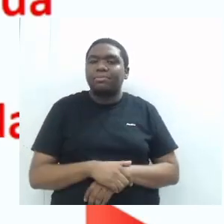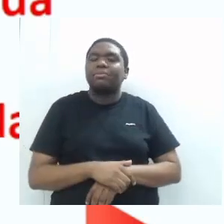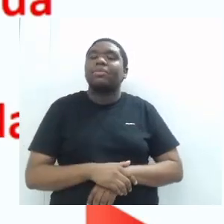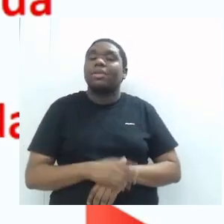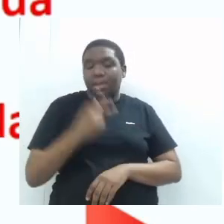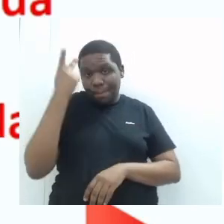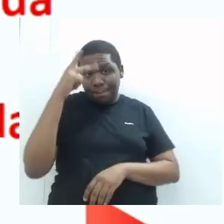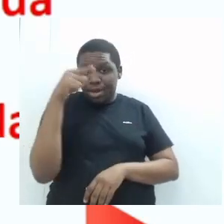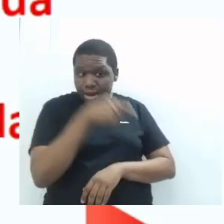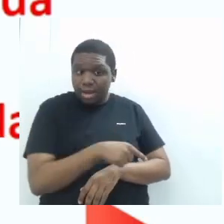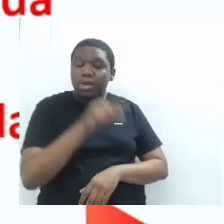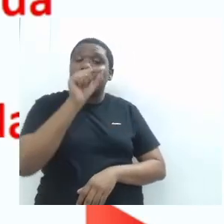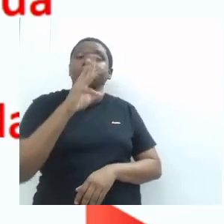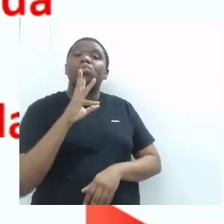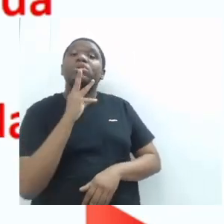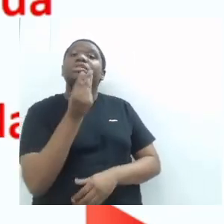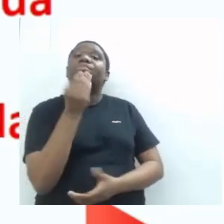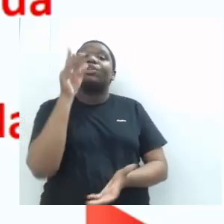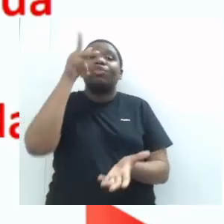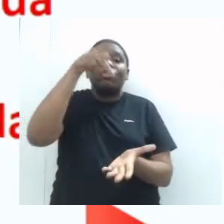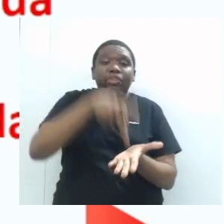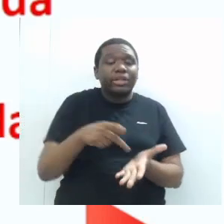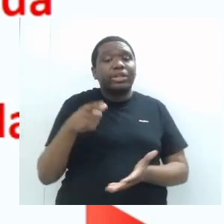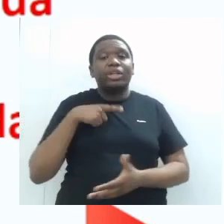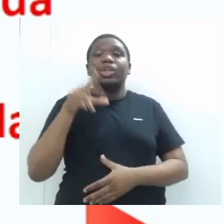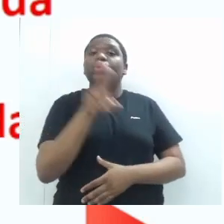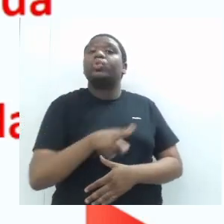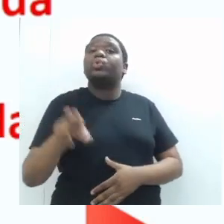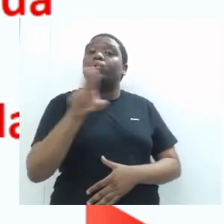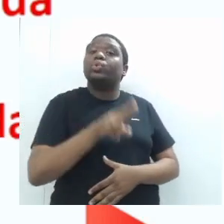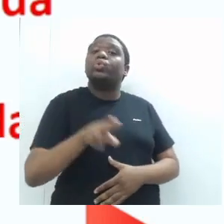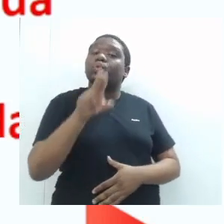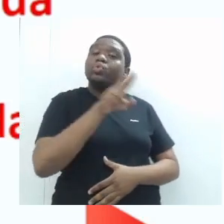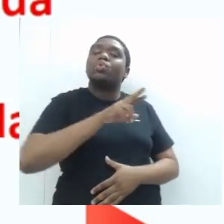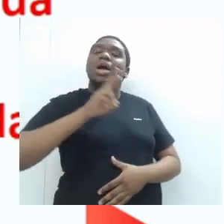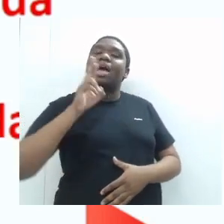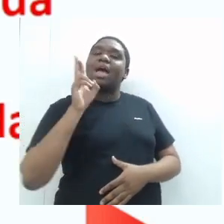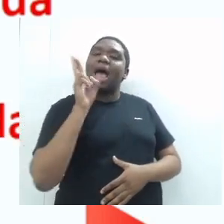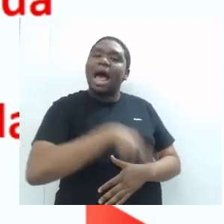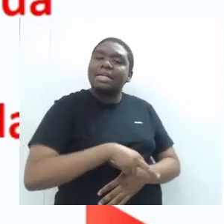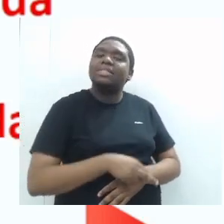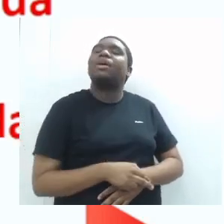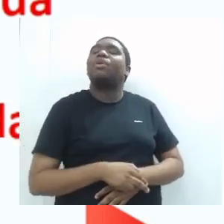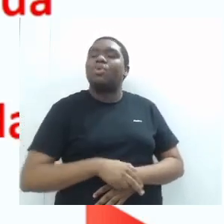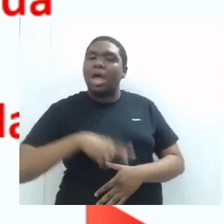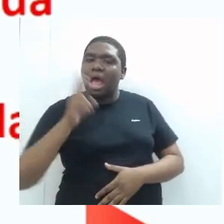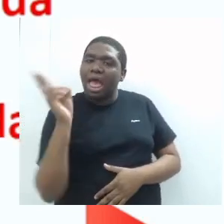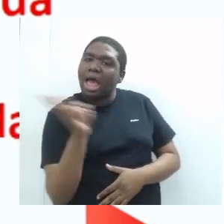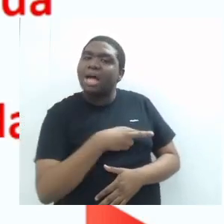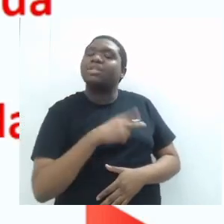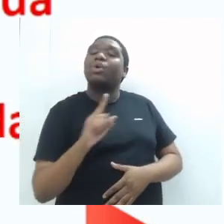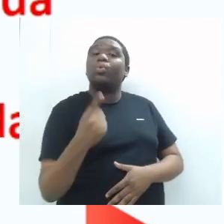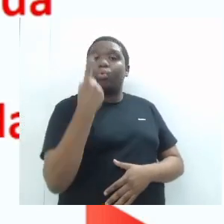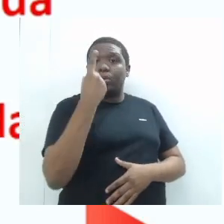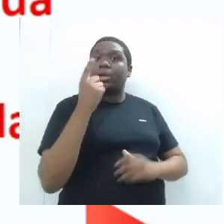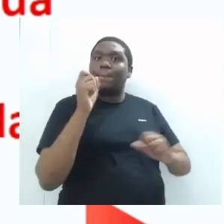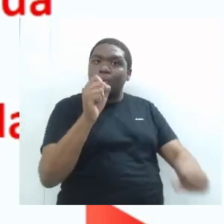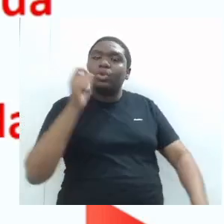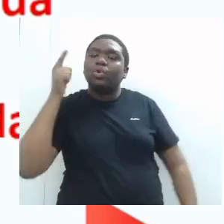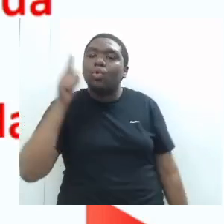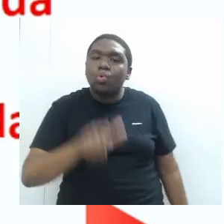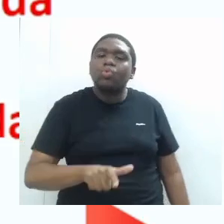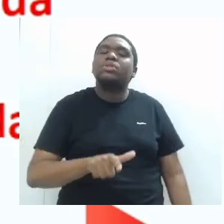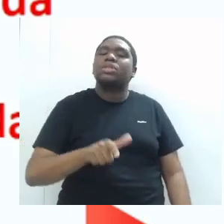verdadeiro conhecimento estaria no uso da razão, a única ferramenta para alcançar